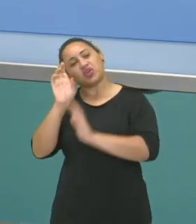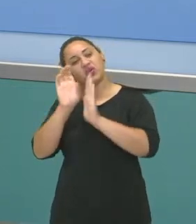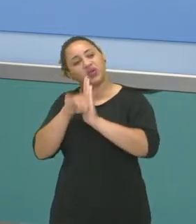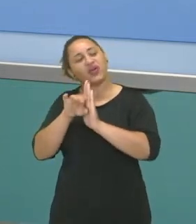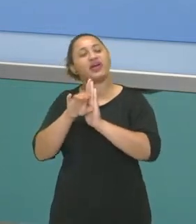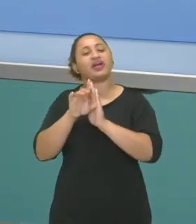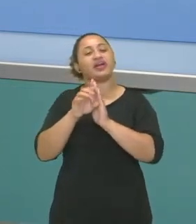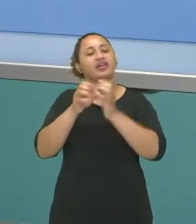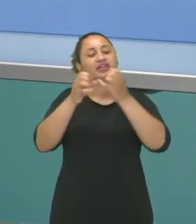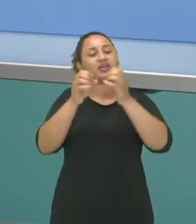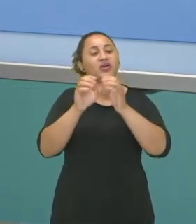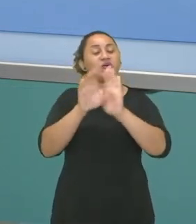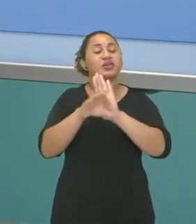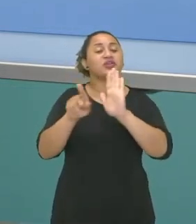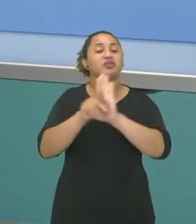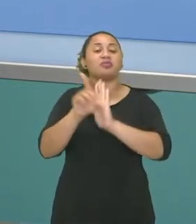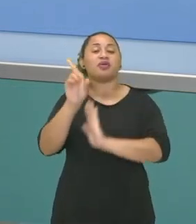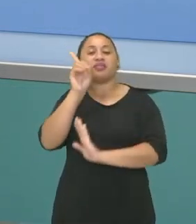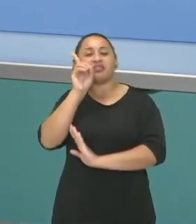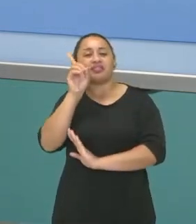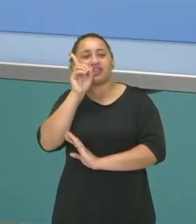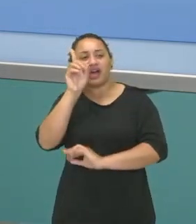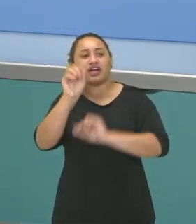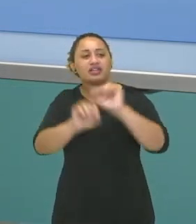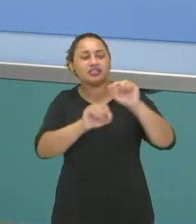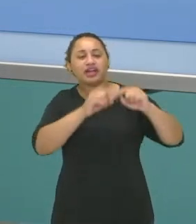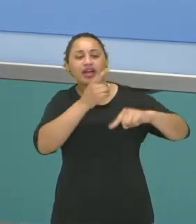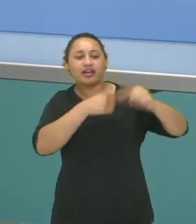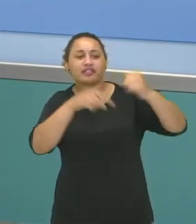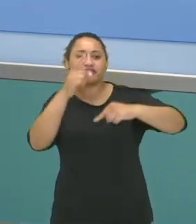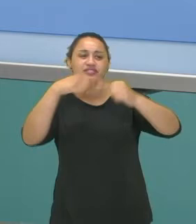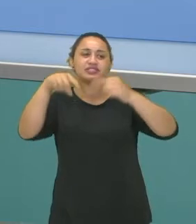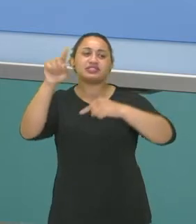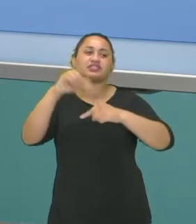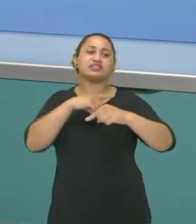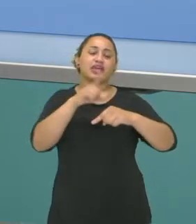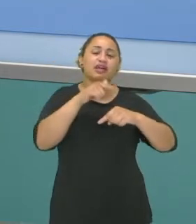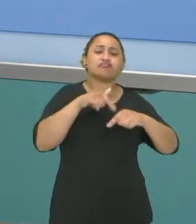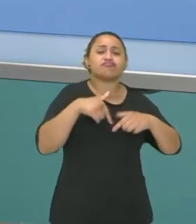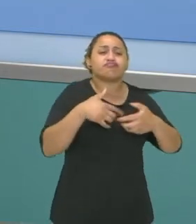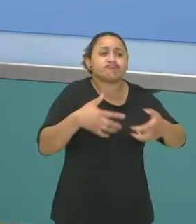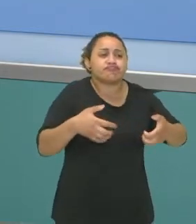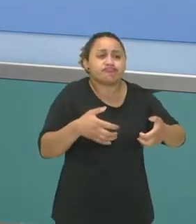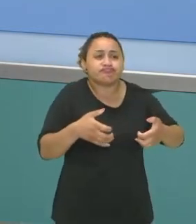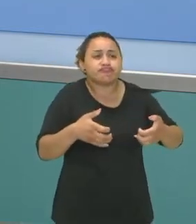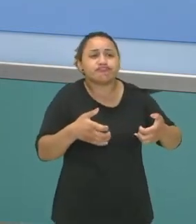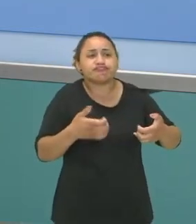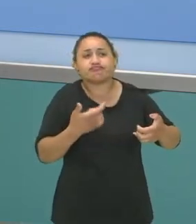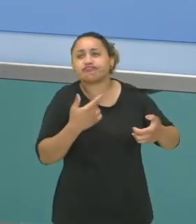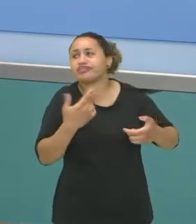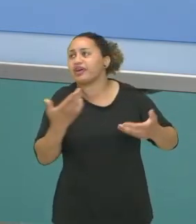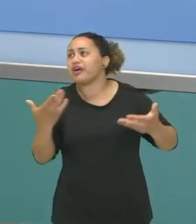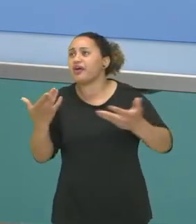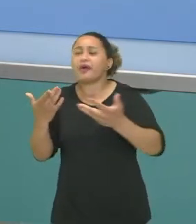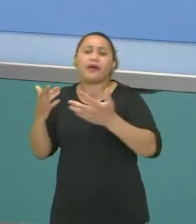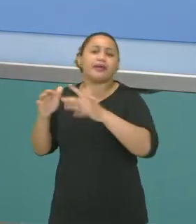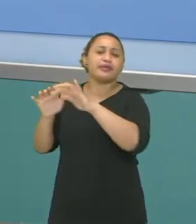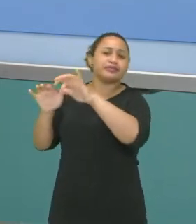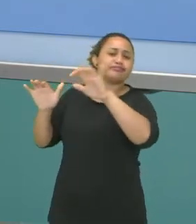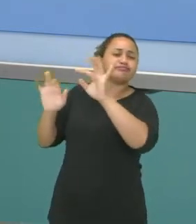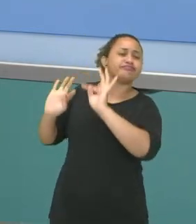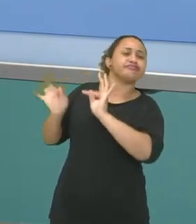da informação, das redes sociais, do computador. Aonde que está a modernidade aqui? Será que ela está em algum